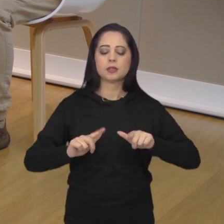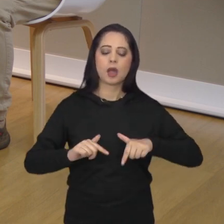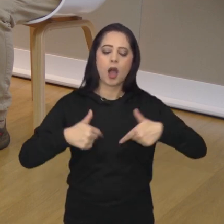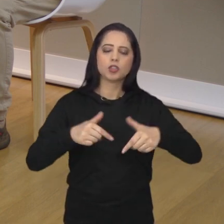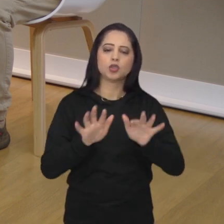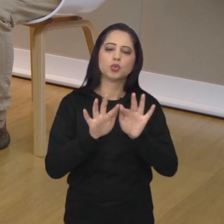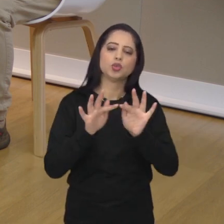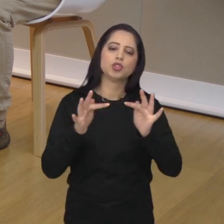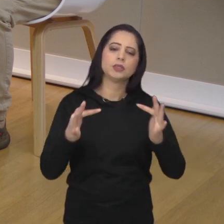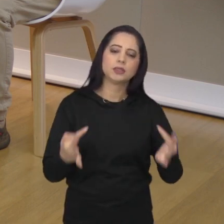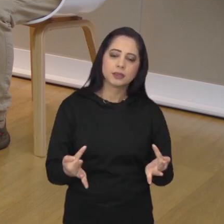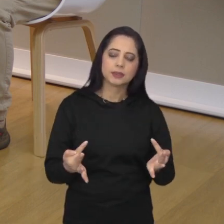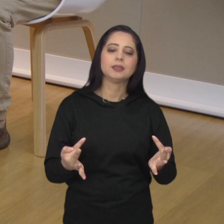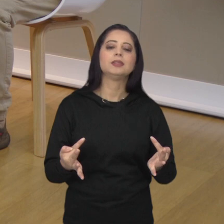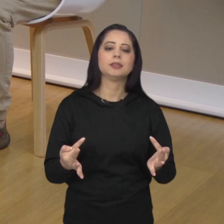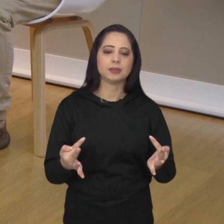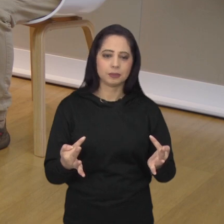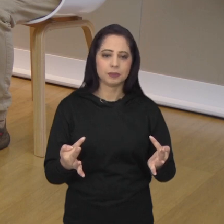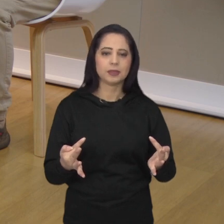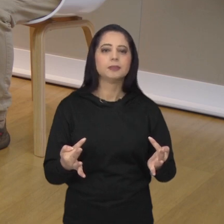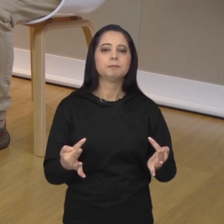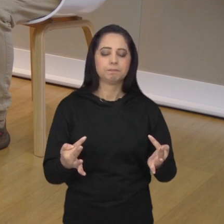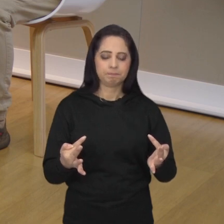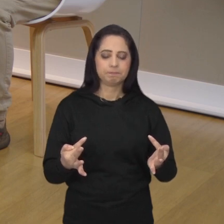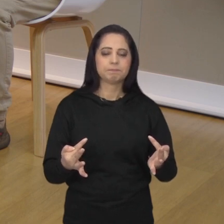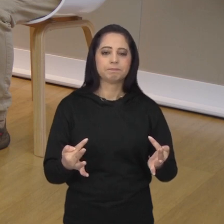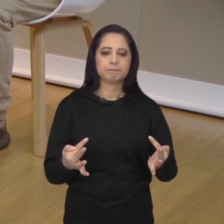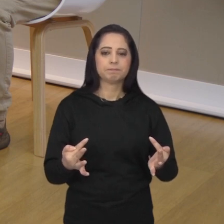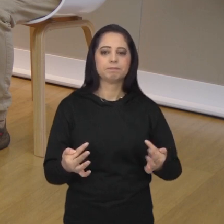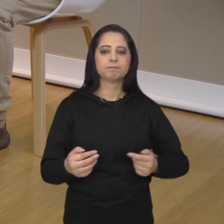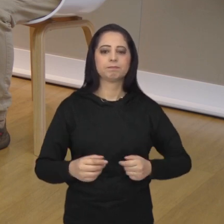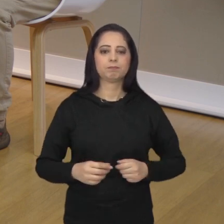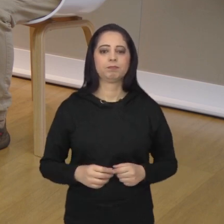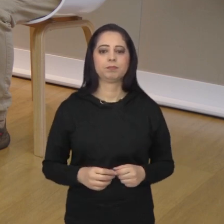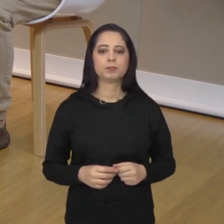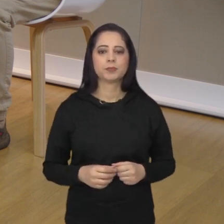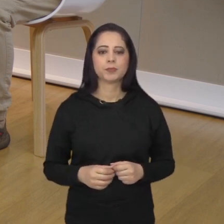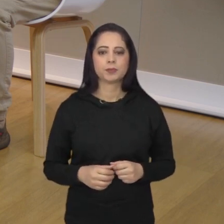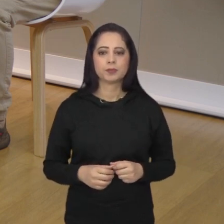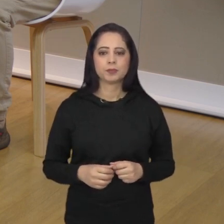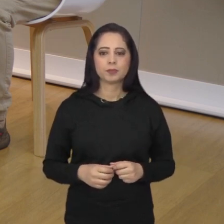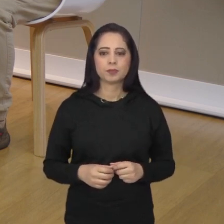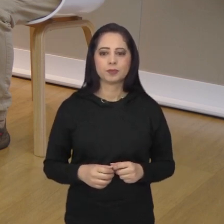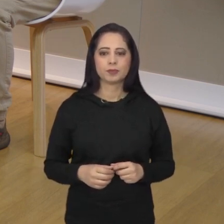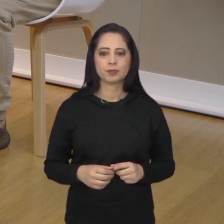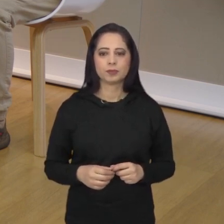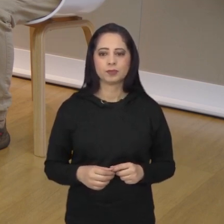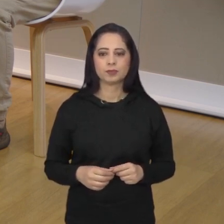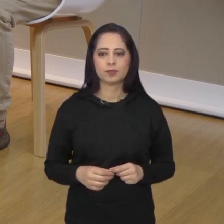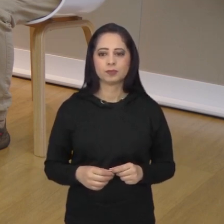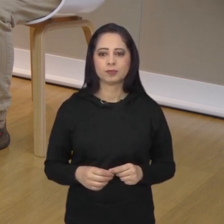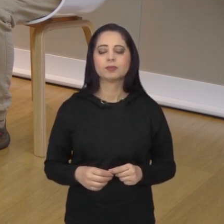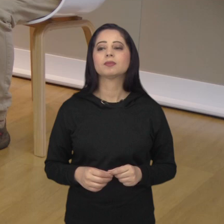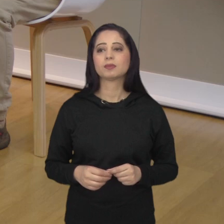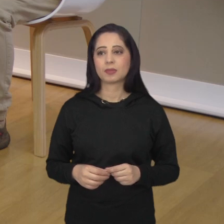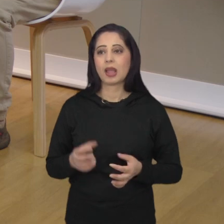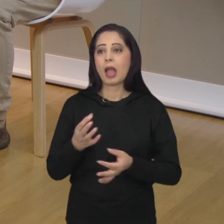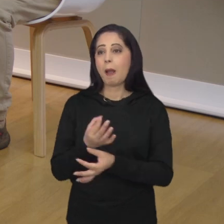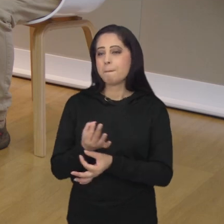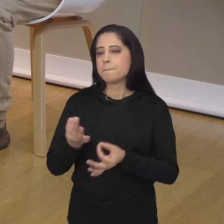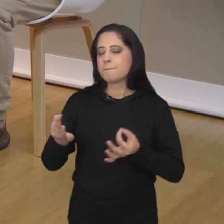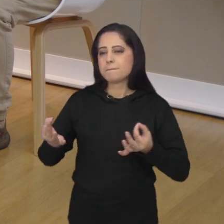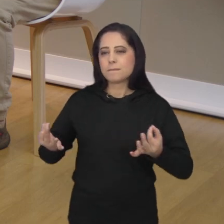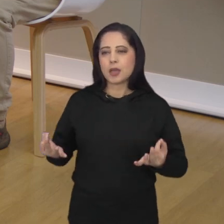simplicidade, desapego. Nós falamos o tempo todo, né, professor? Uhum. Bom, é isso, né? A meditação é uma